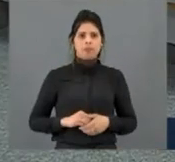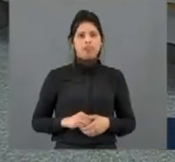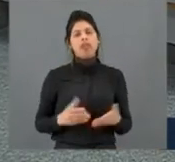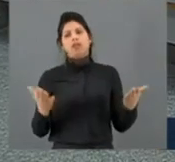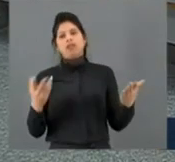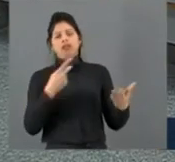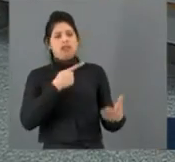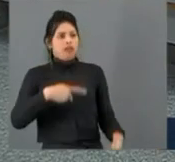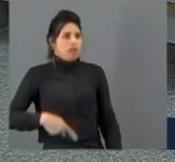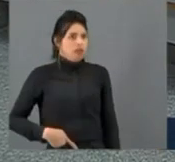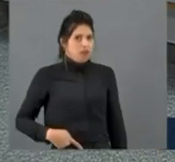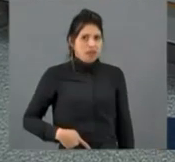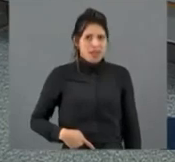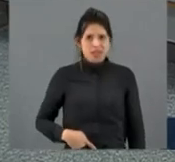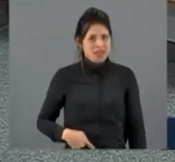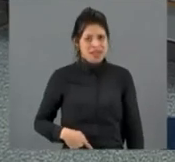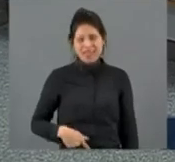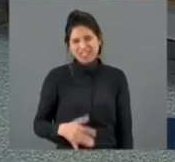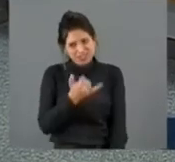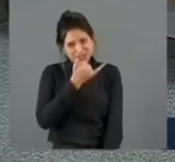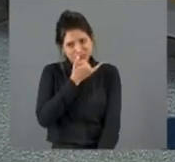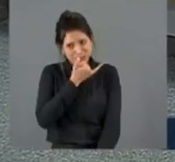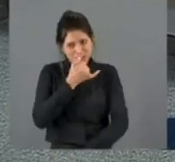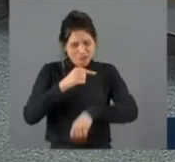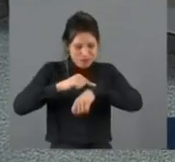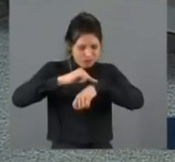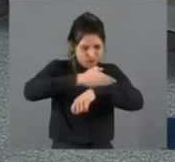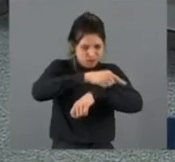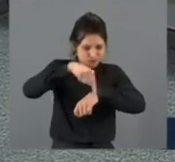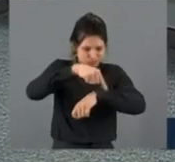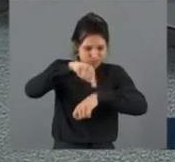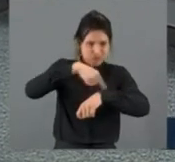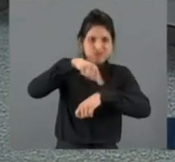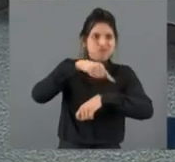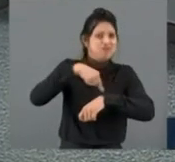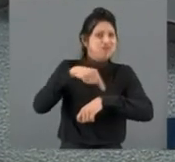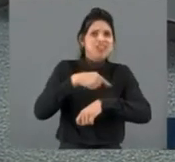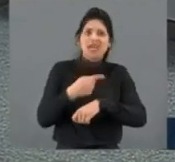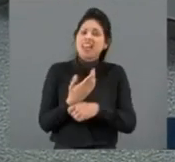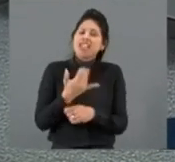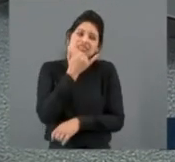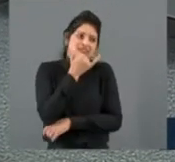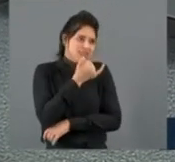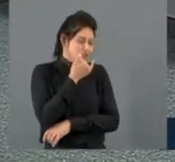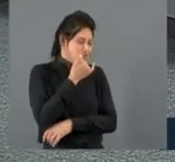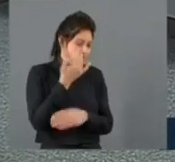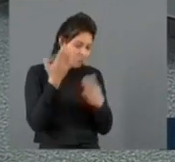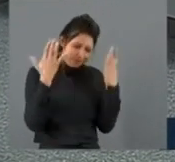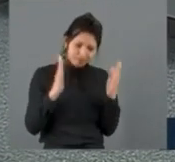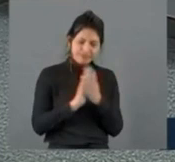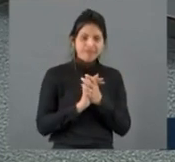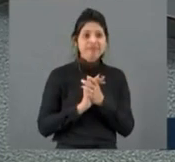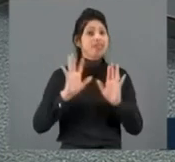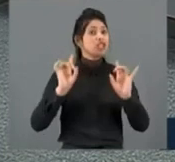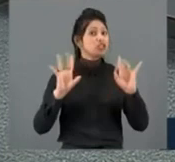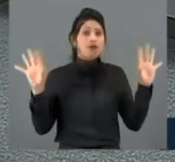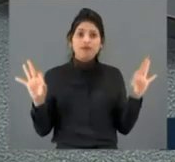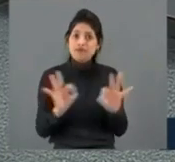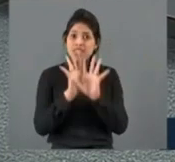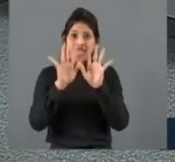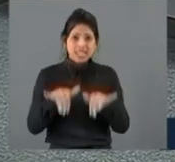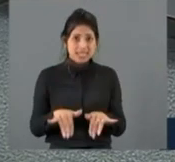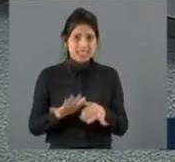Presidente, não tem cronômetro para o meu tempo, me perdoe, eu já devo ter cedido todos os tempos que eu teria direito. Eu quero concluir essa frase, se Ornella puder,